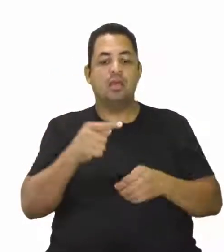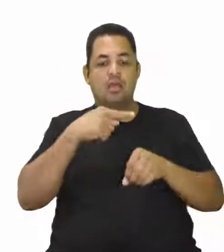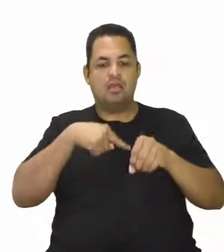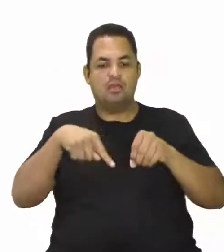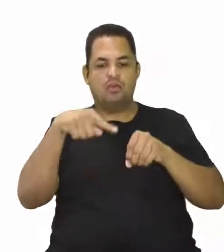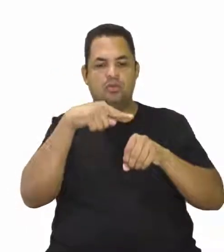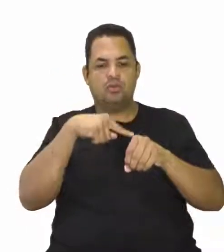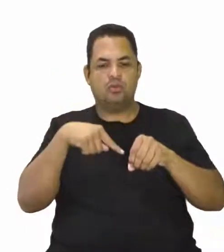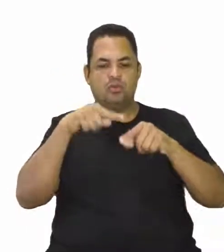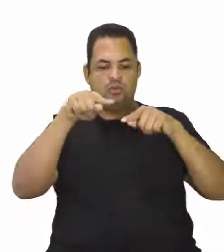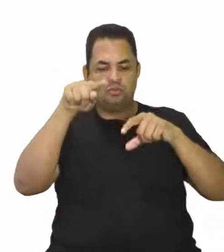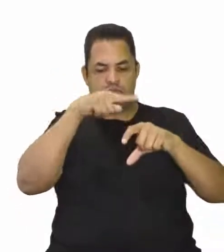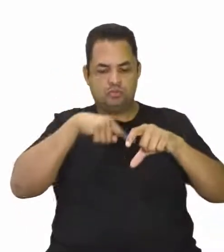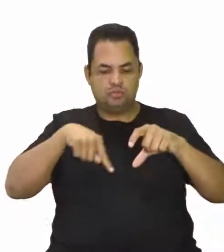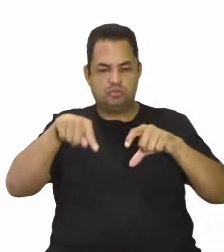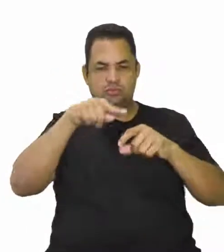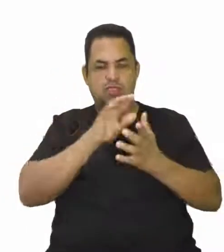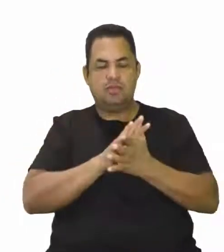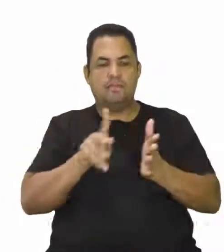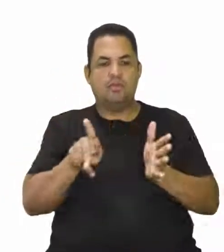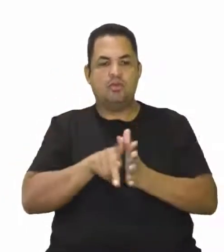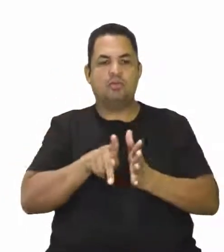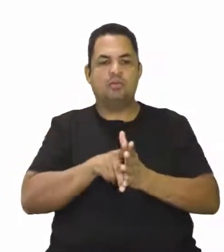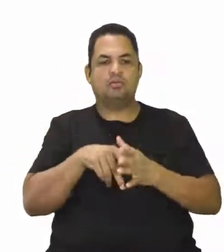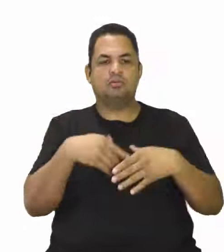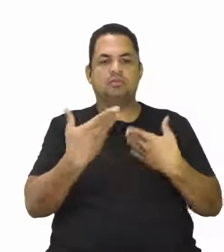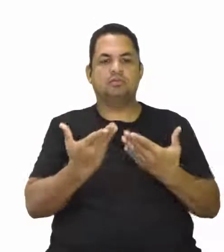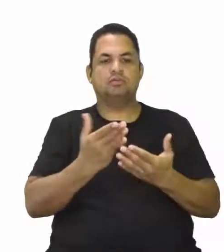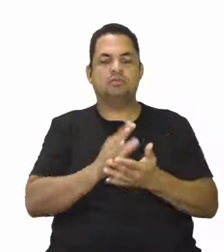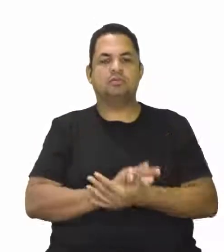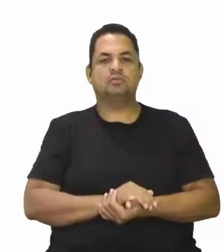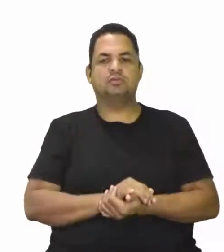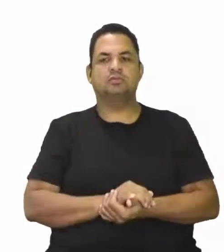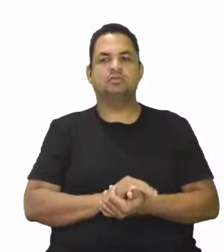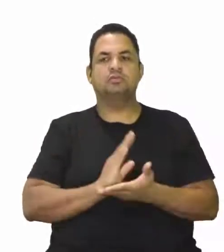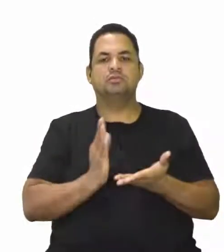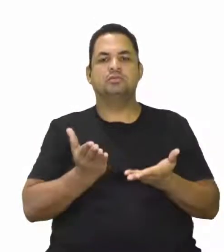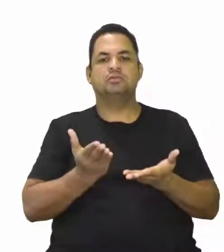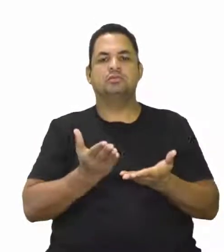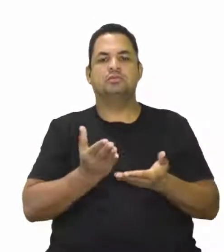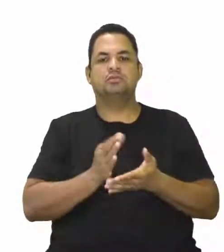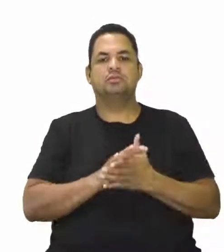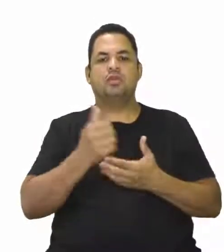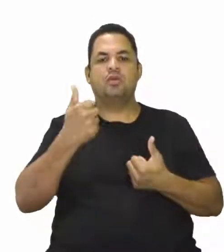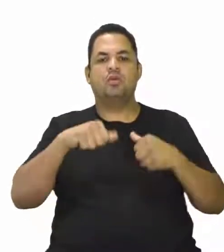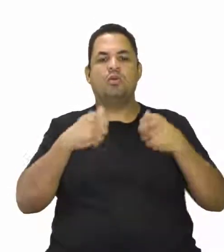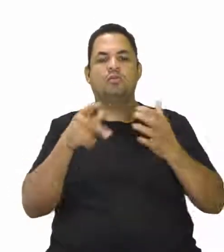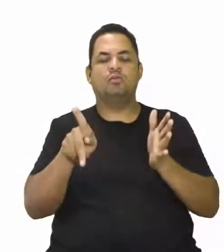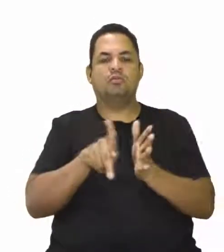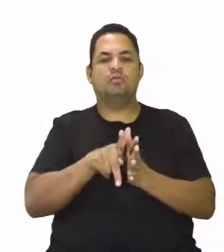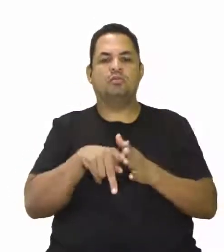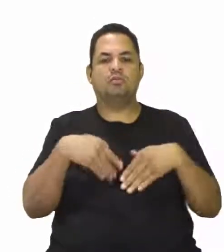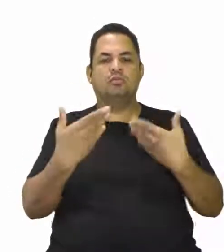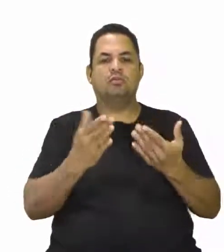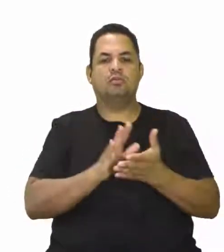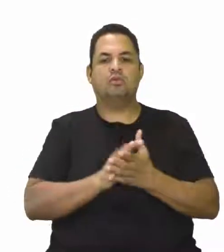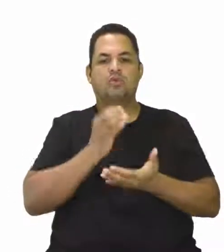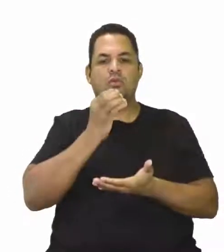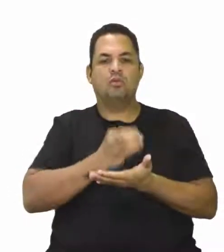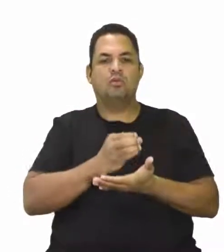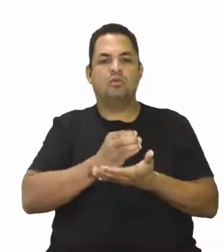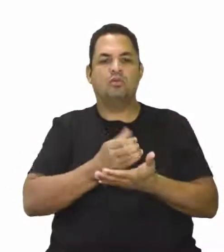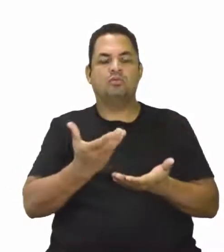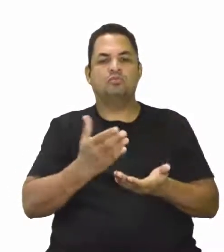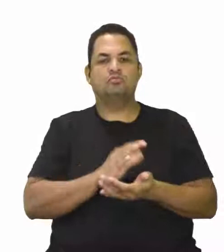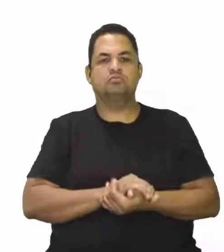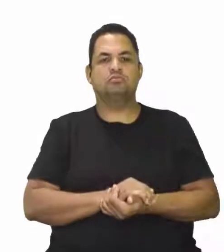ela é específica, né? É uma propriedade. Ele já deu essa propriedade, essa qualidade própria mesmo do copo. Ou fixa.